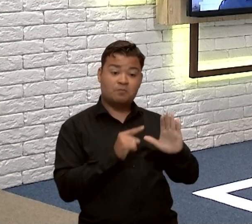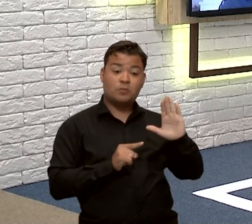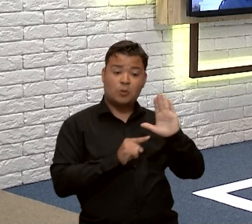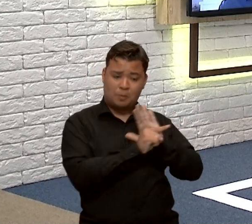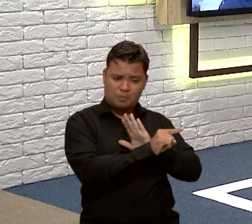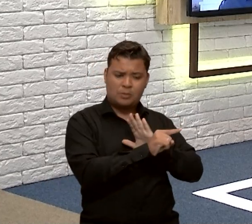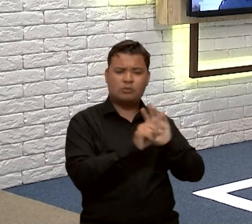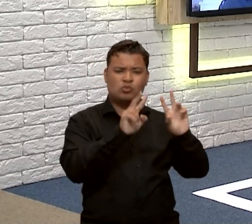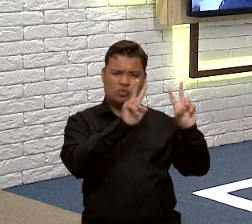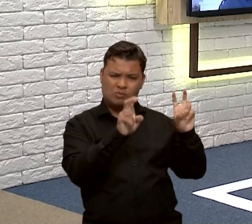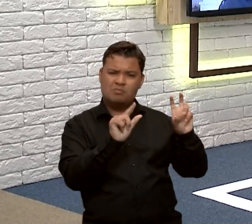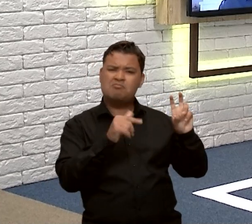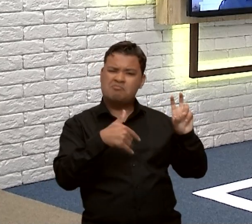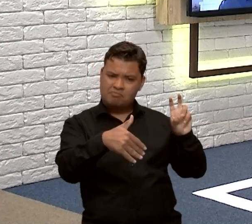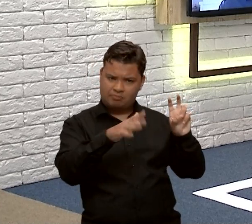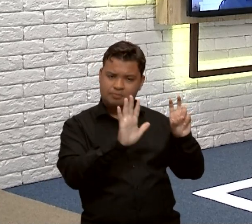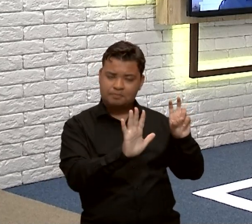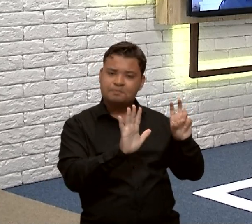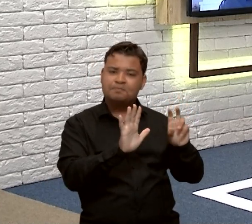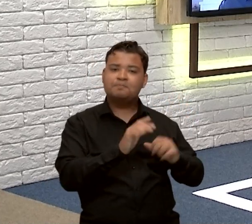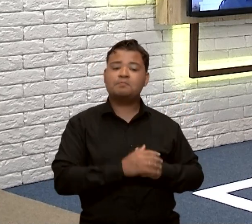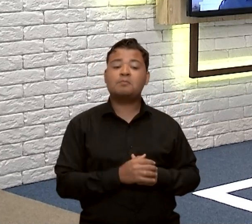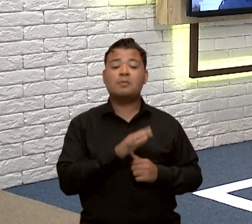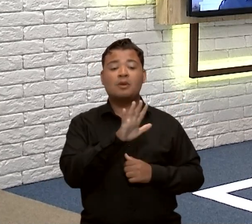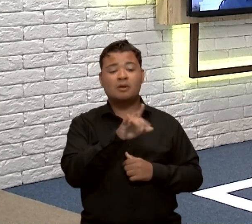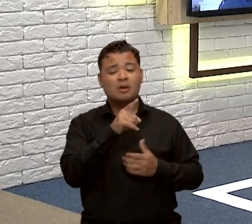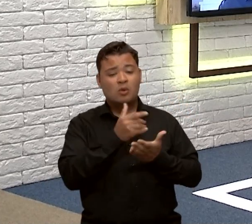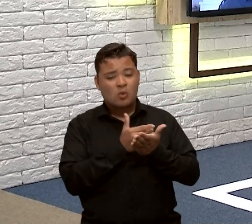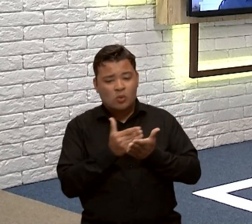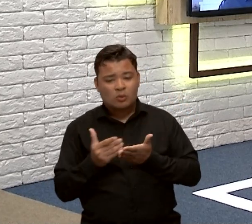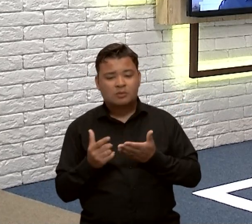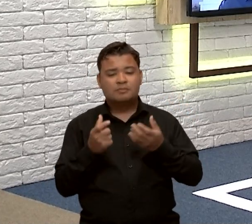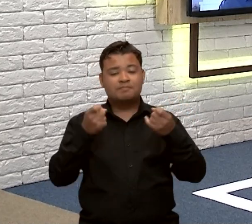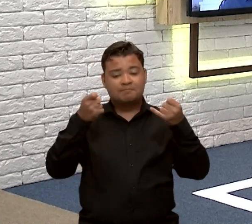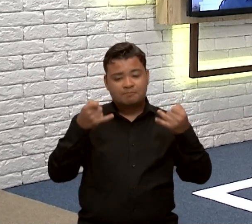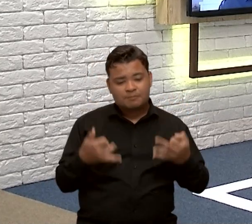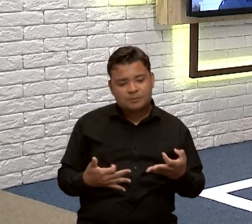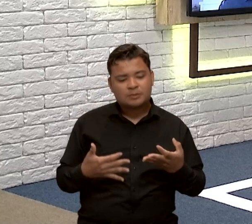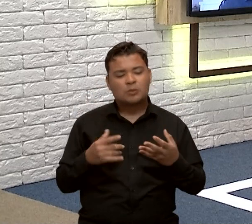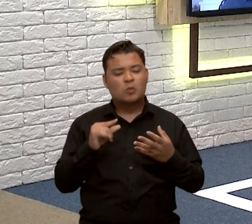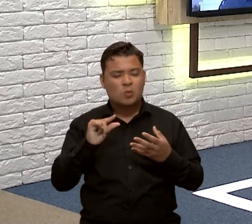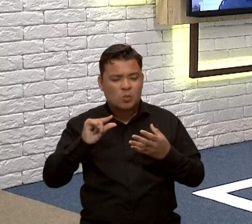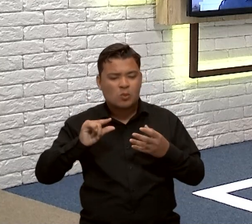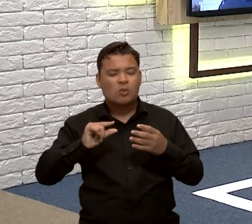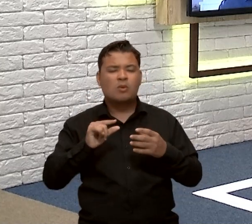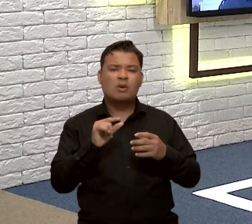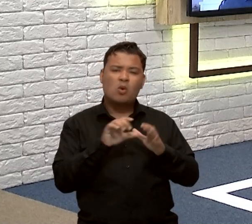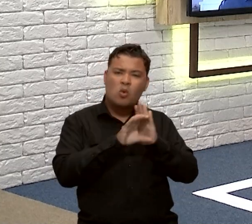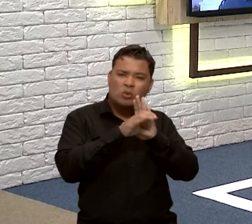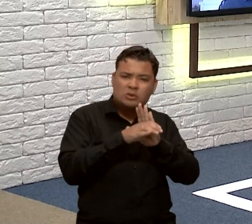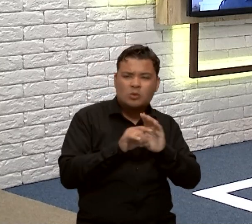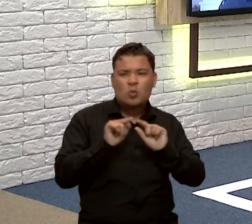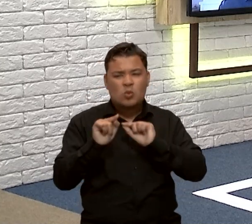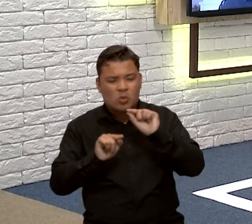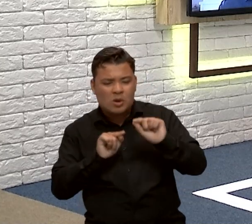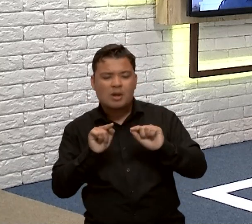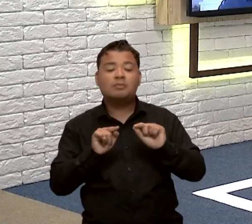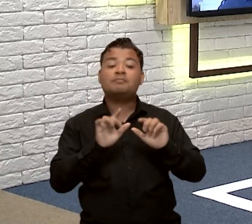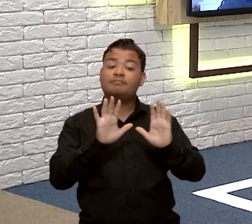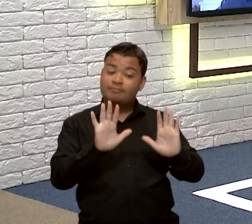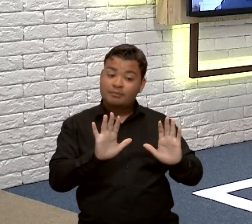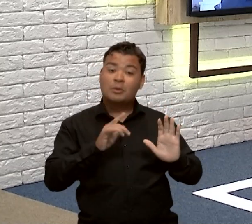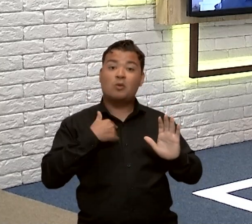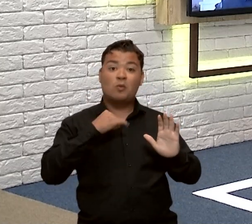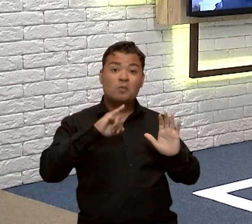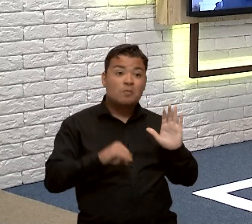mais sobre esse desafio daqui a pouco, mas antes disso, já que você começou a dar essa explicação inicial sobre o conceito, vou pedir para o professor Tiago Camarinha falar um